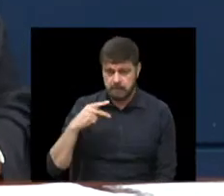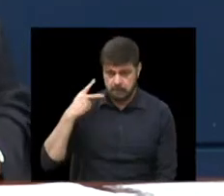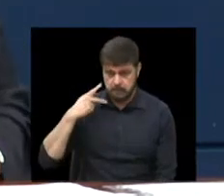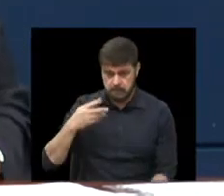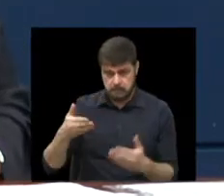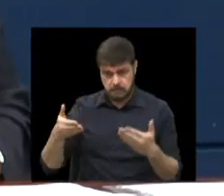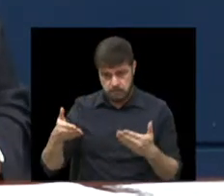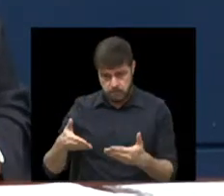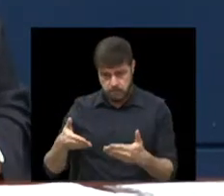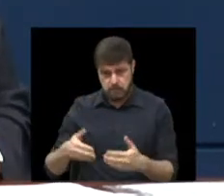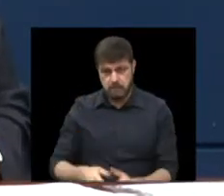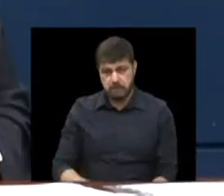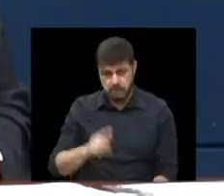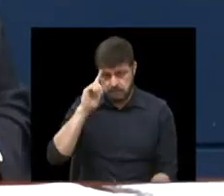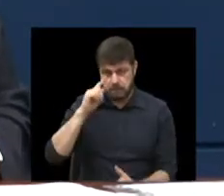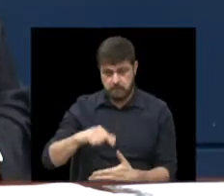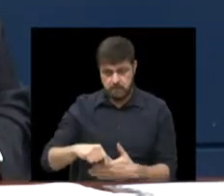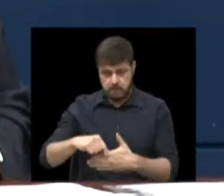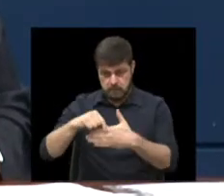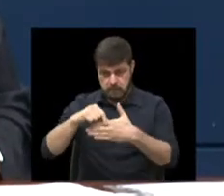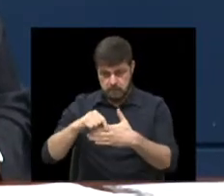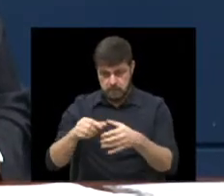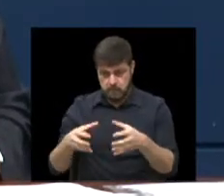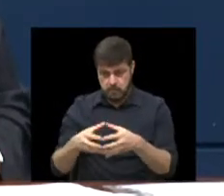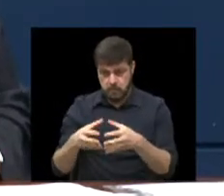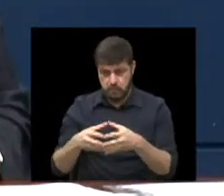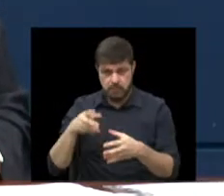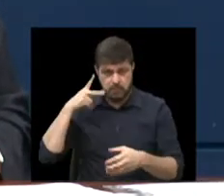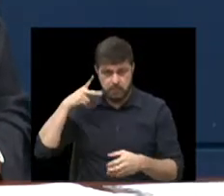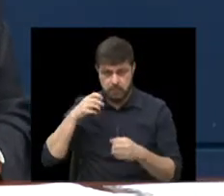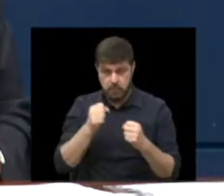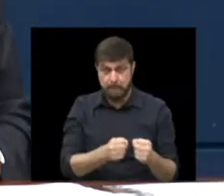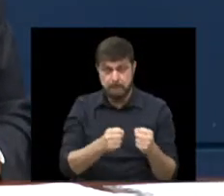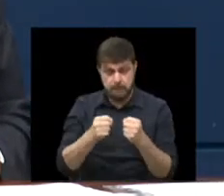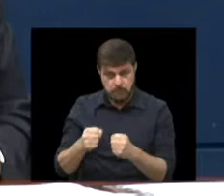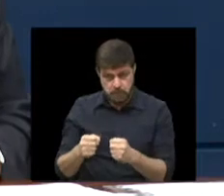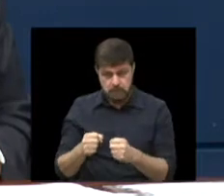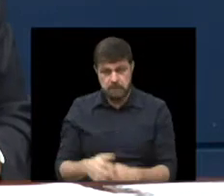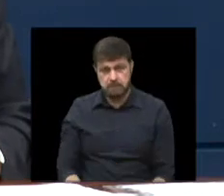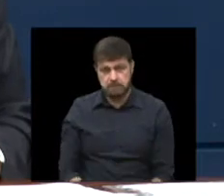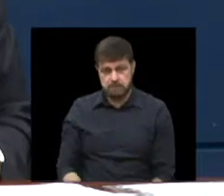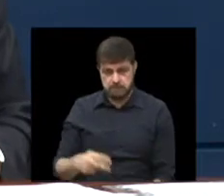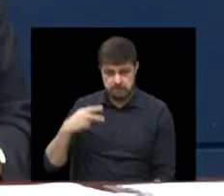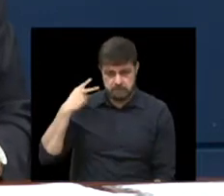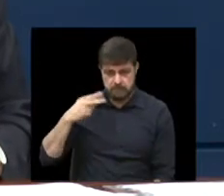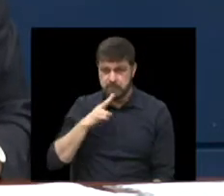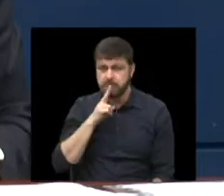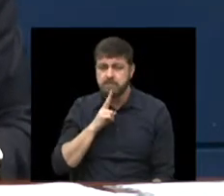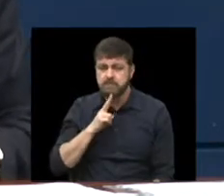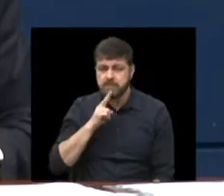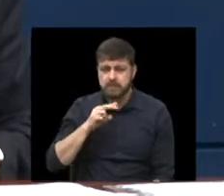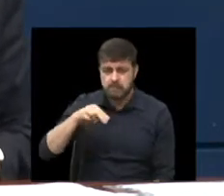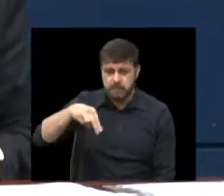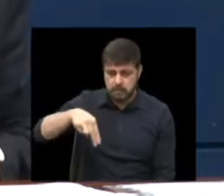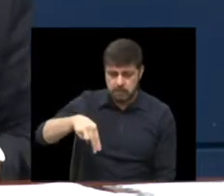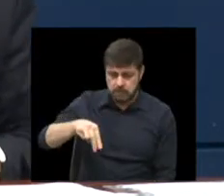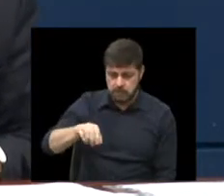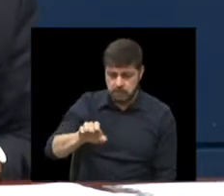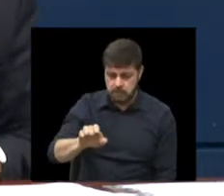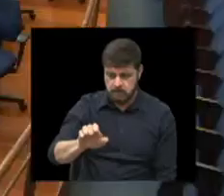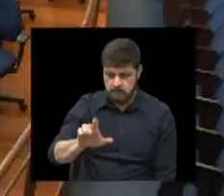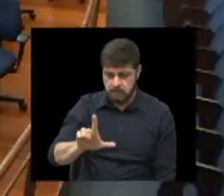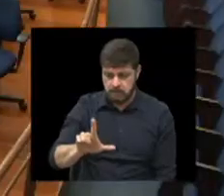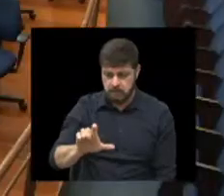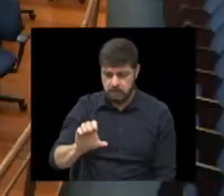inscrito, pela liderança do Podemos, vereador Nelson Rosa. Vossa Excelência tem até 10 minutos, vereador.